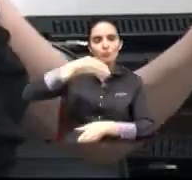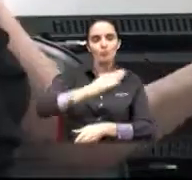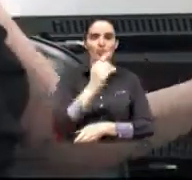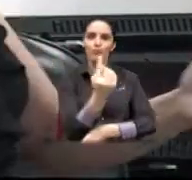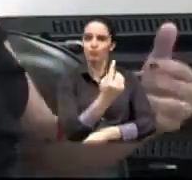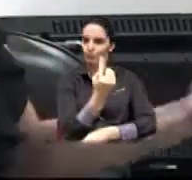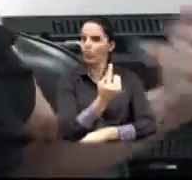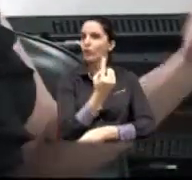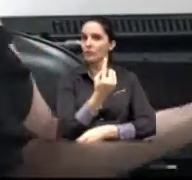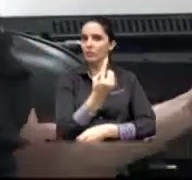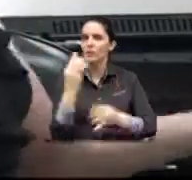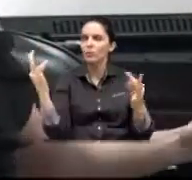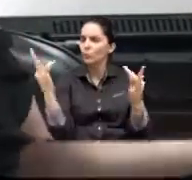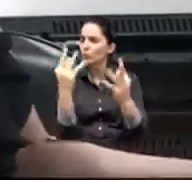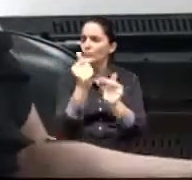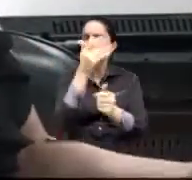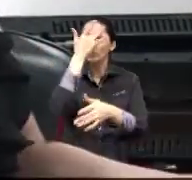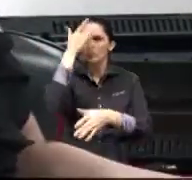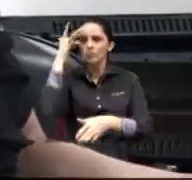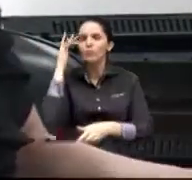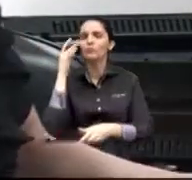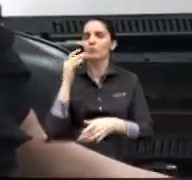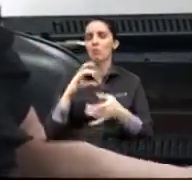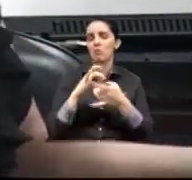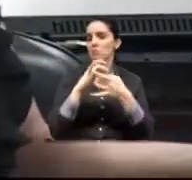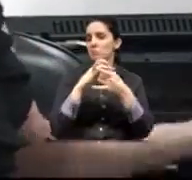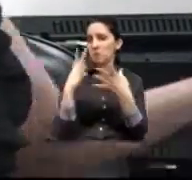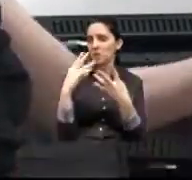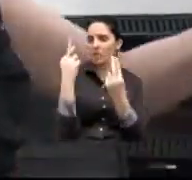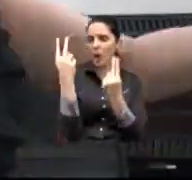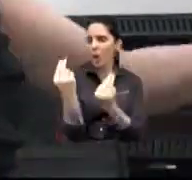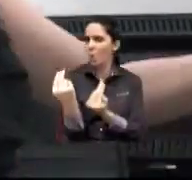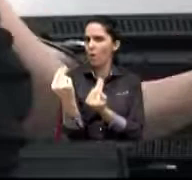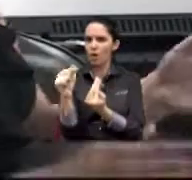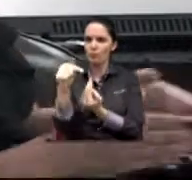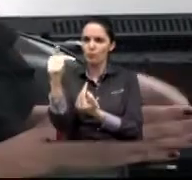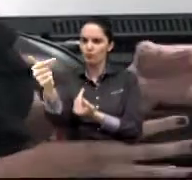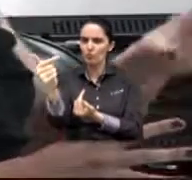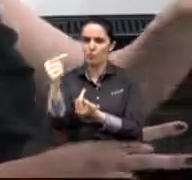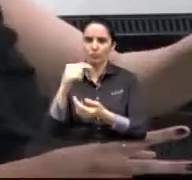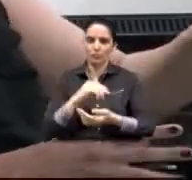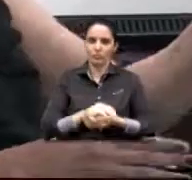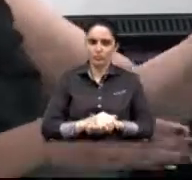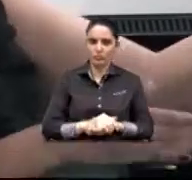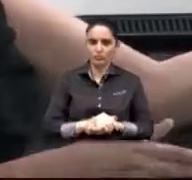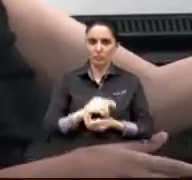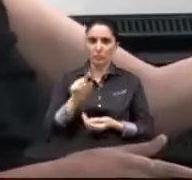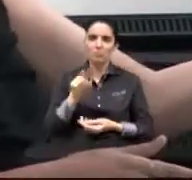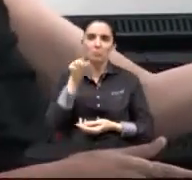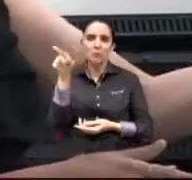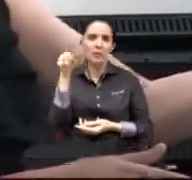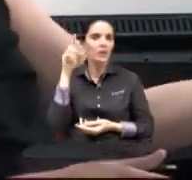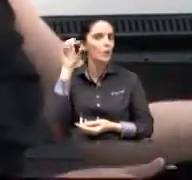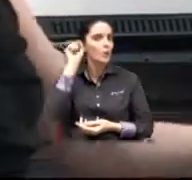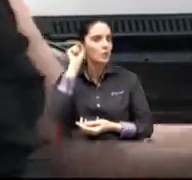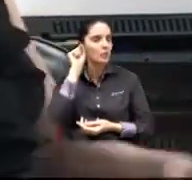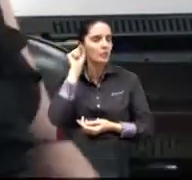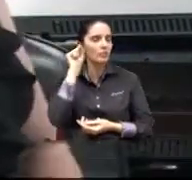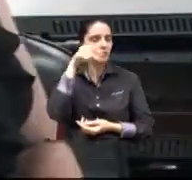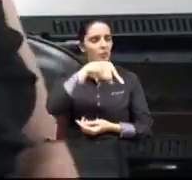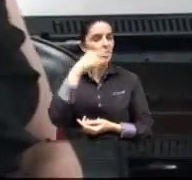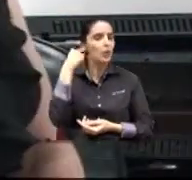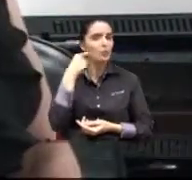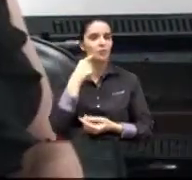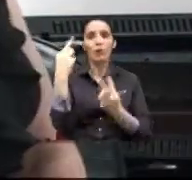fazer aquilo que toda e qualquer pessoa pode fazer, que apenas não consegue em virtude de ter a limitação naquele ponto.